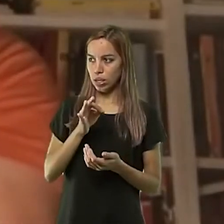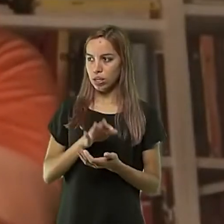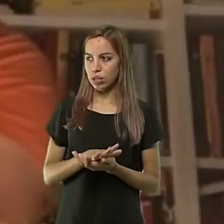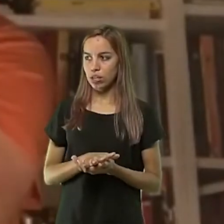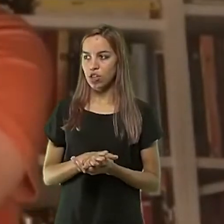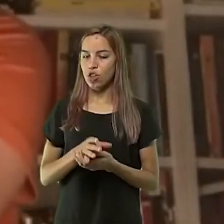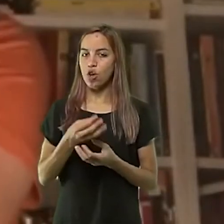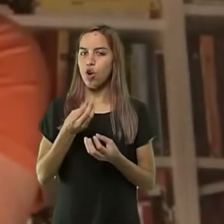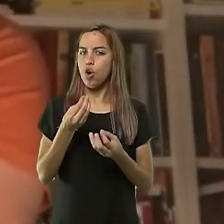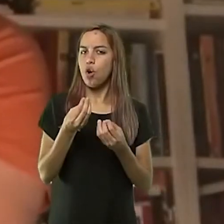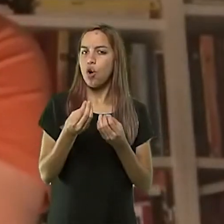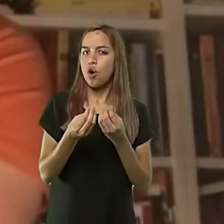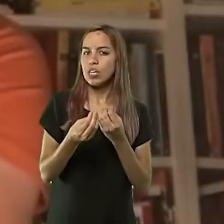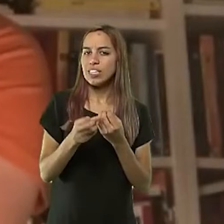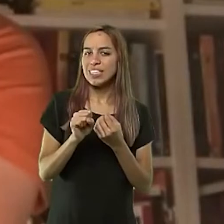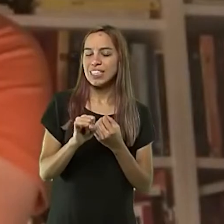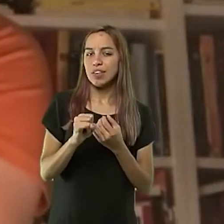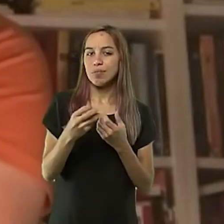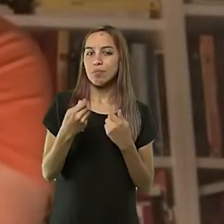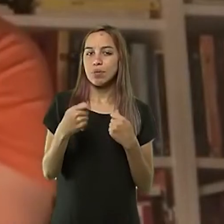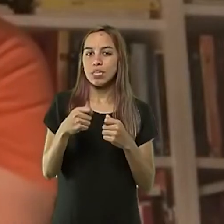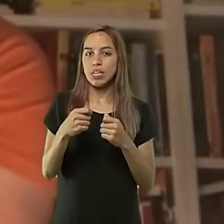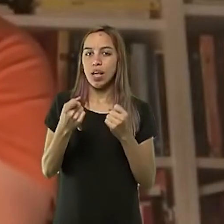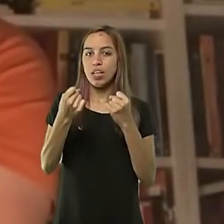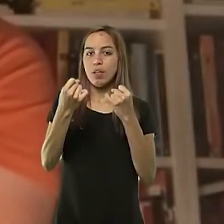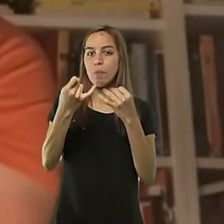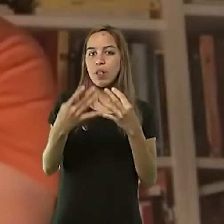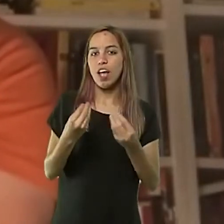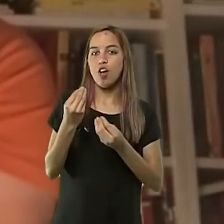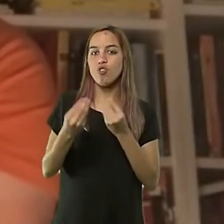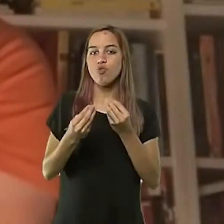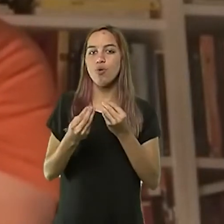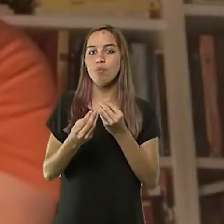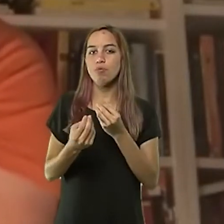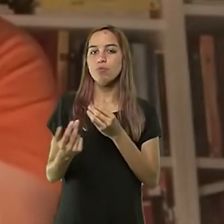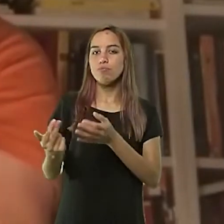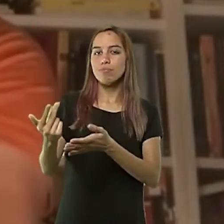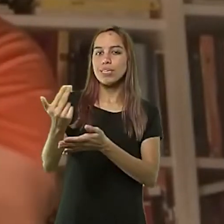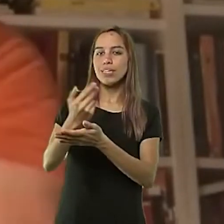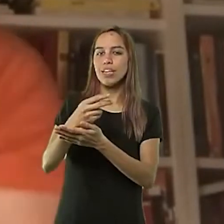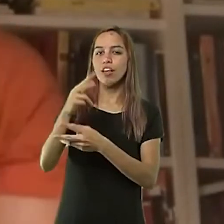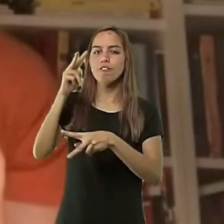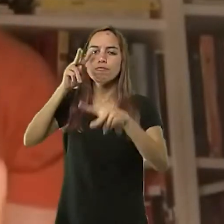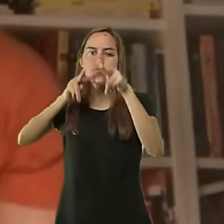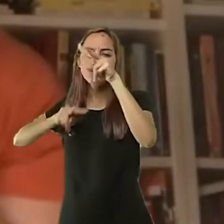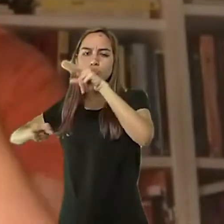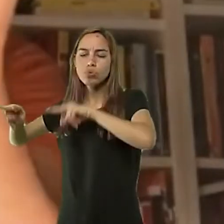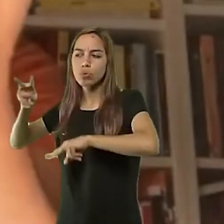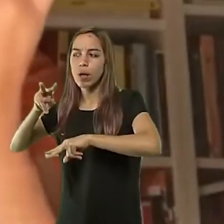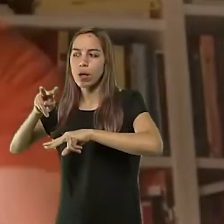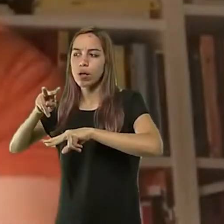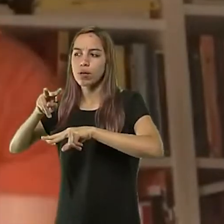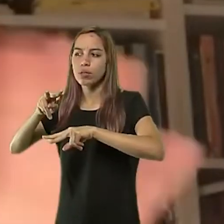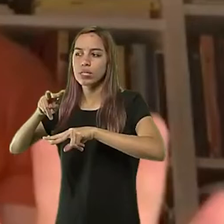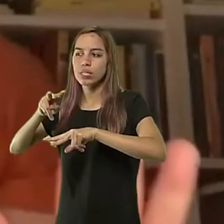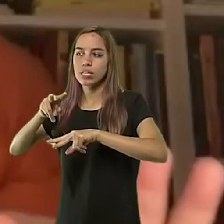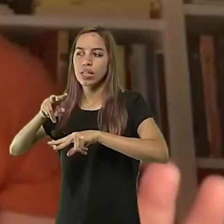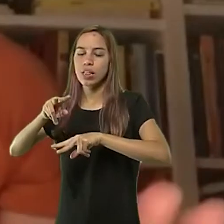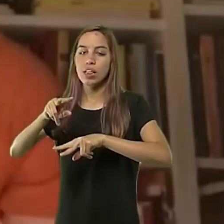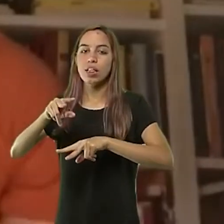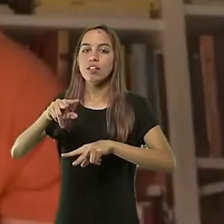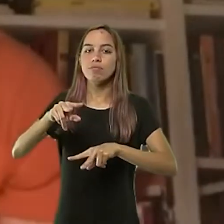estão inclinados, as cores todas de cada um deles, etc., seria muito complicado. Mas com uma imagem isso é imediato, e a pessoa olha